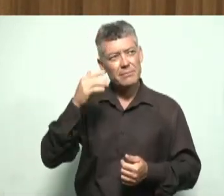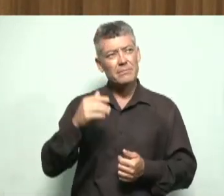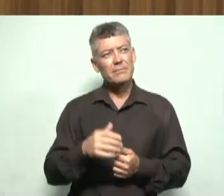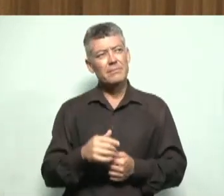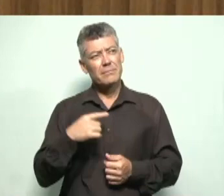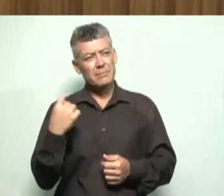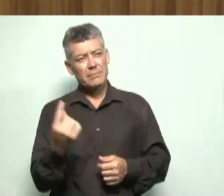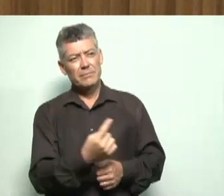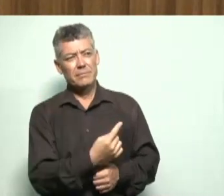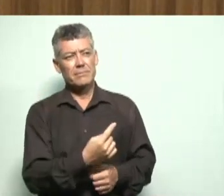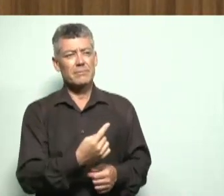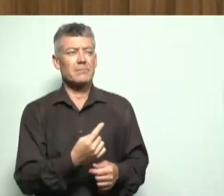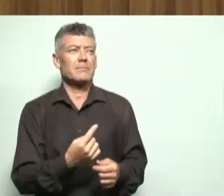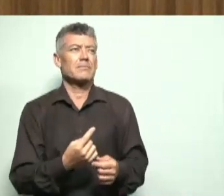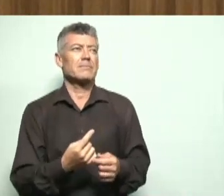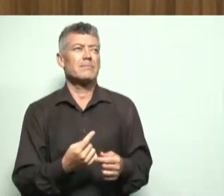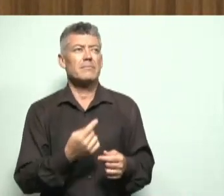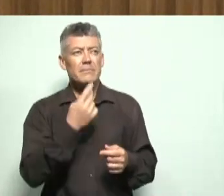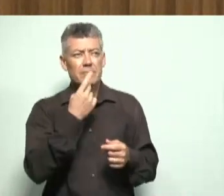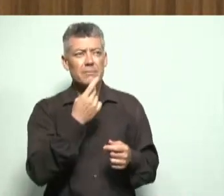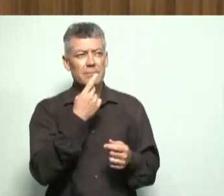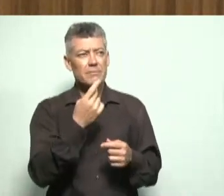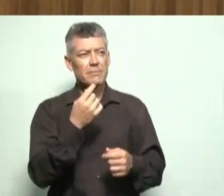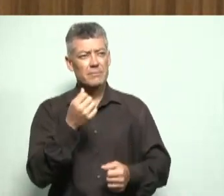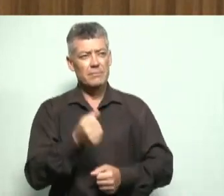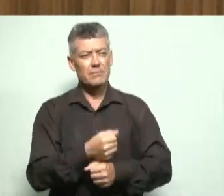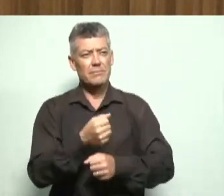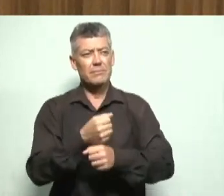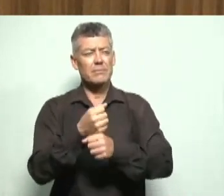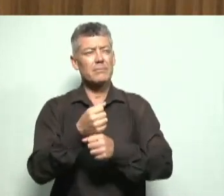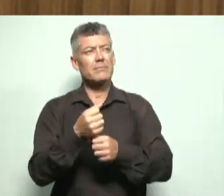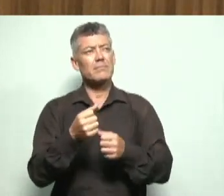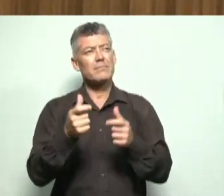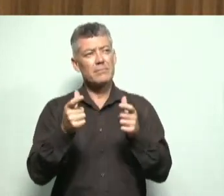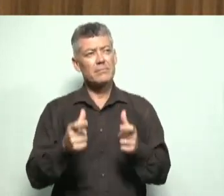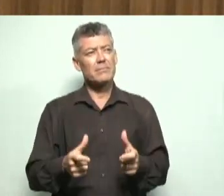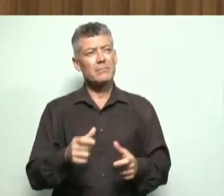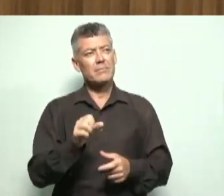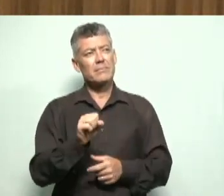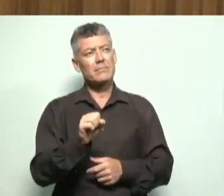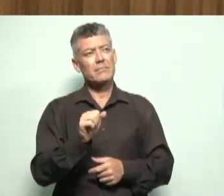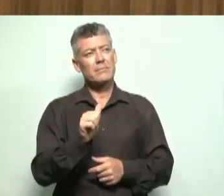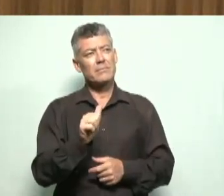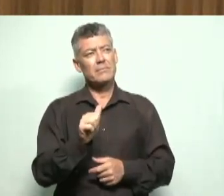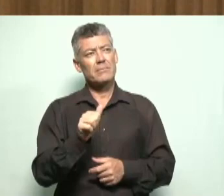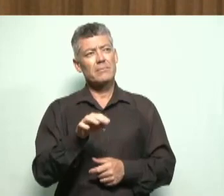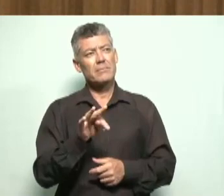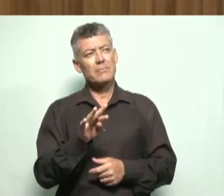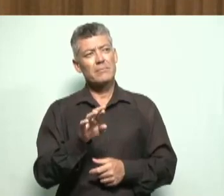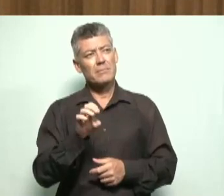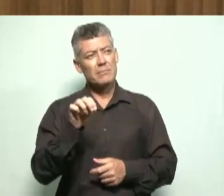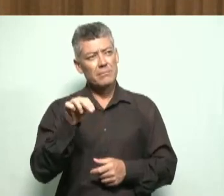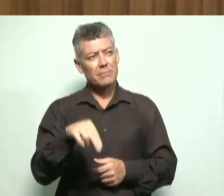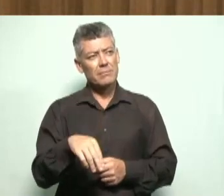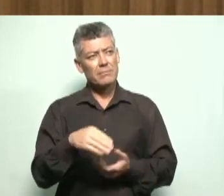uma atuação muito forte, dizer que as obras da Lagoa do Santarém, de revitalização da Lagoa do Santarém, elas já iniciaram, estão fazendo